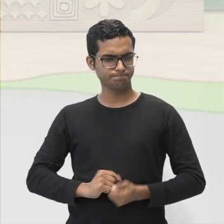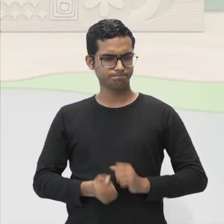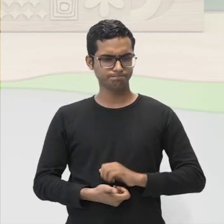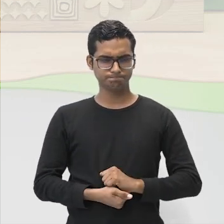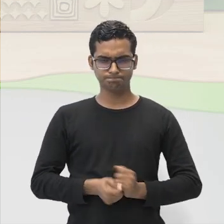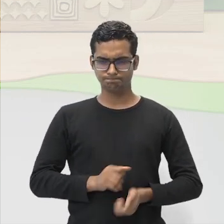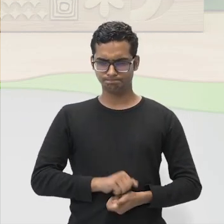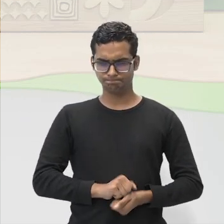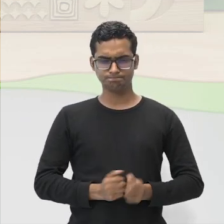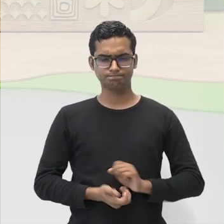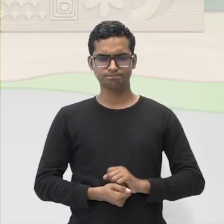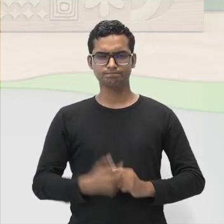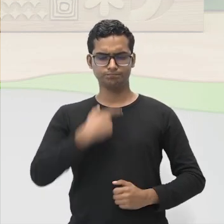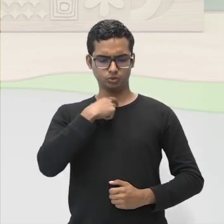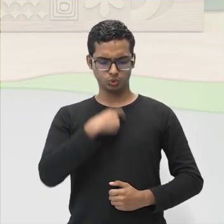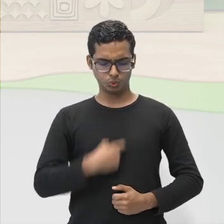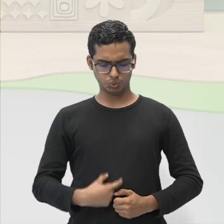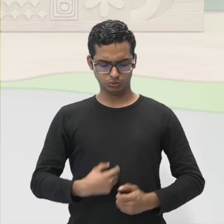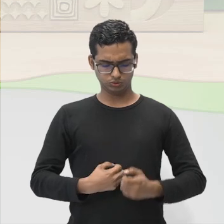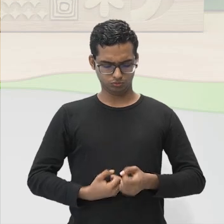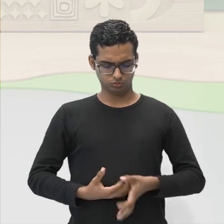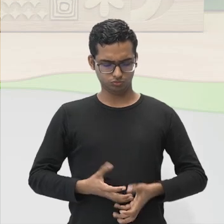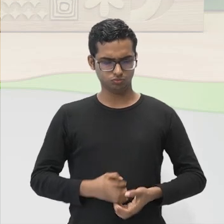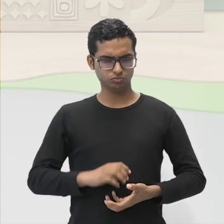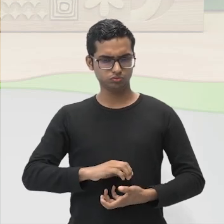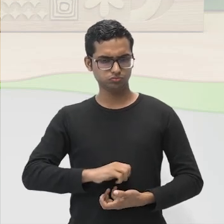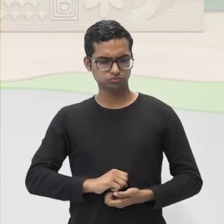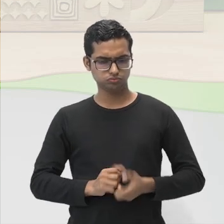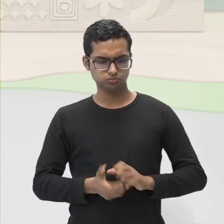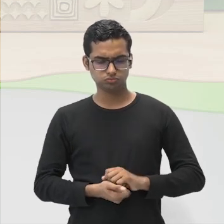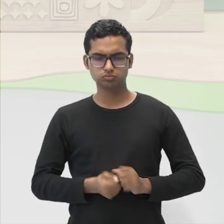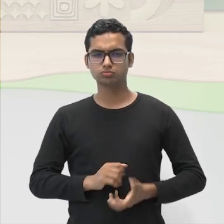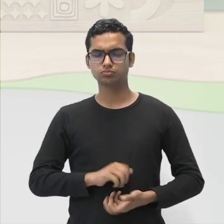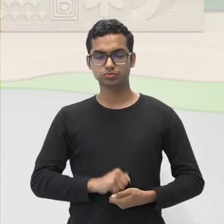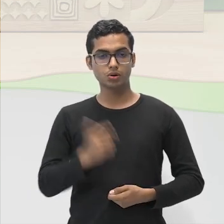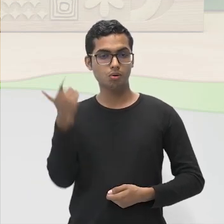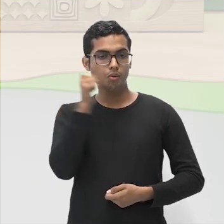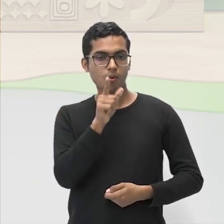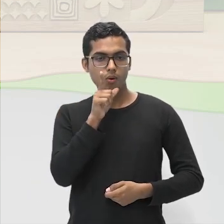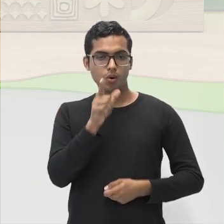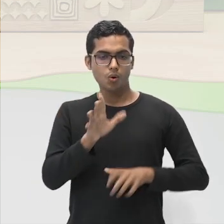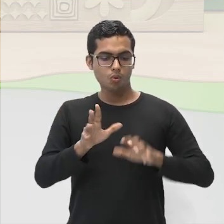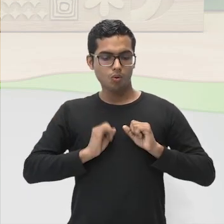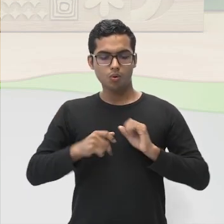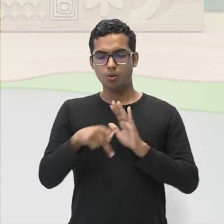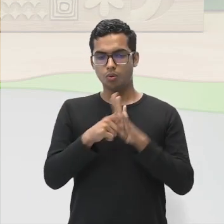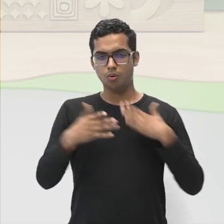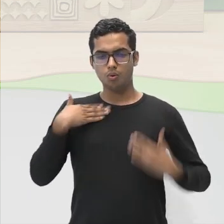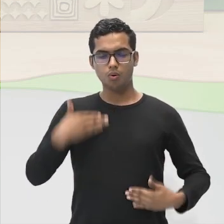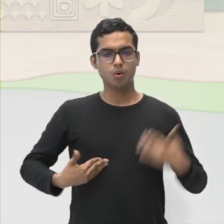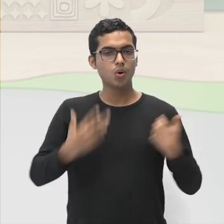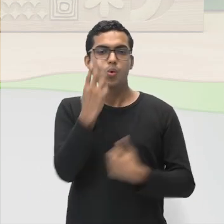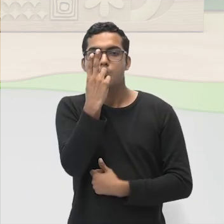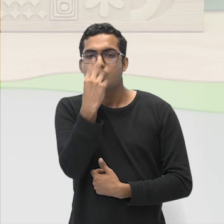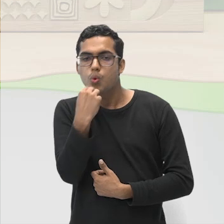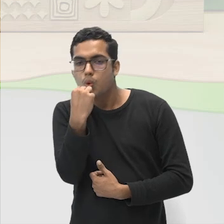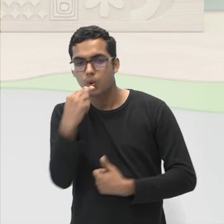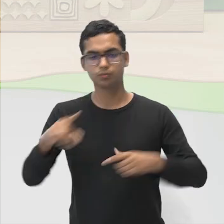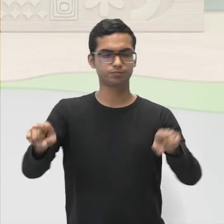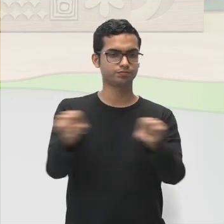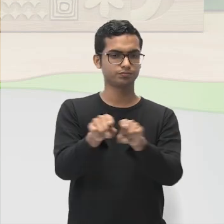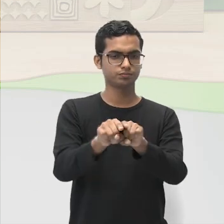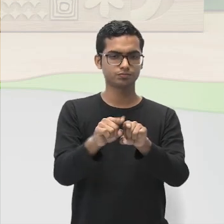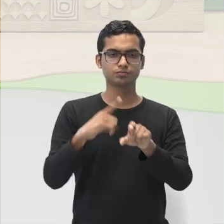trato digestivo, tendo como função a obtenção, né, o processamento, a transformação do